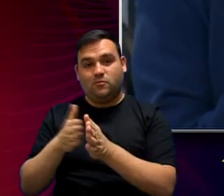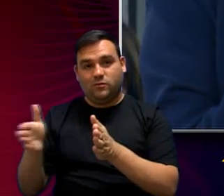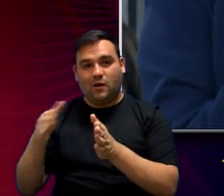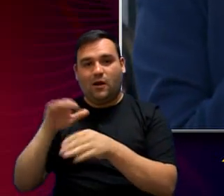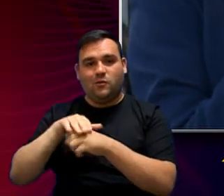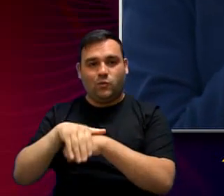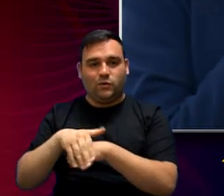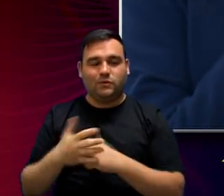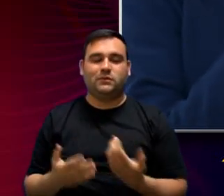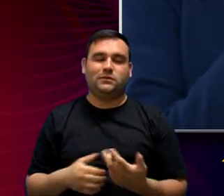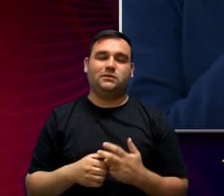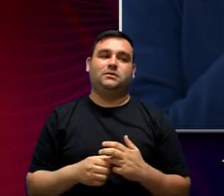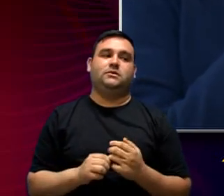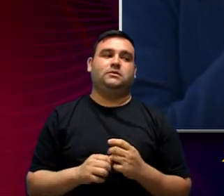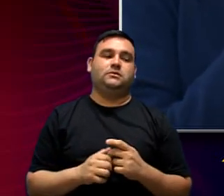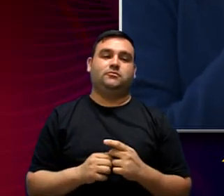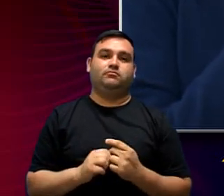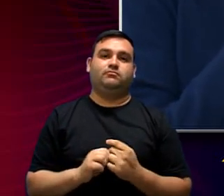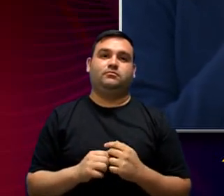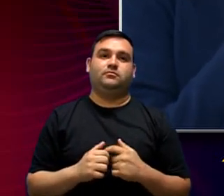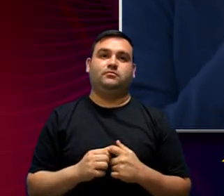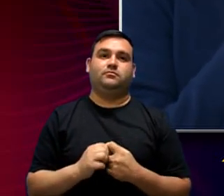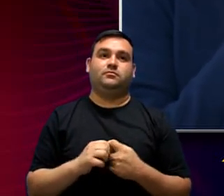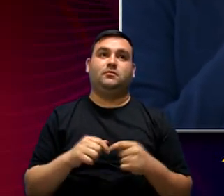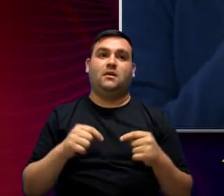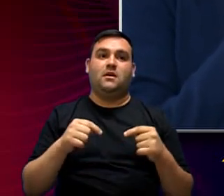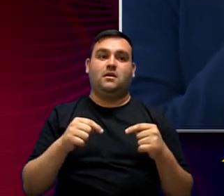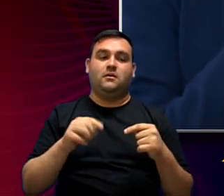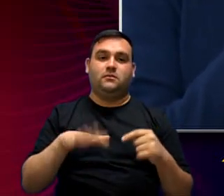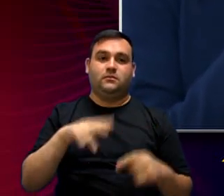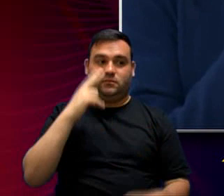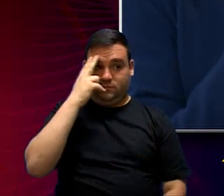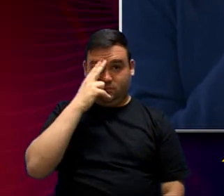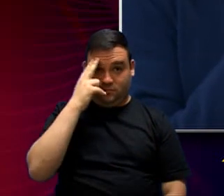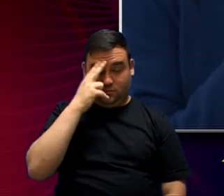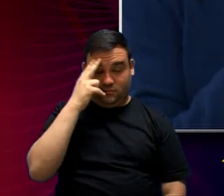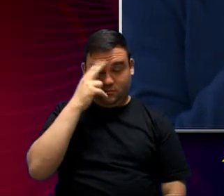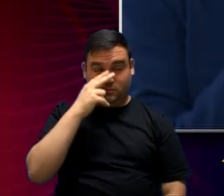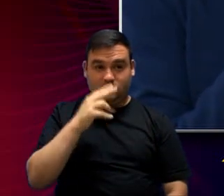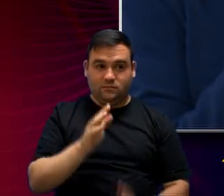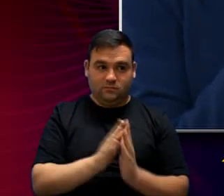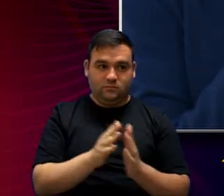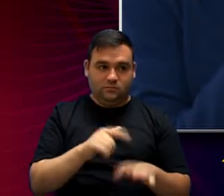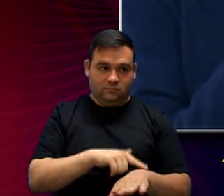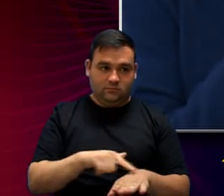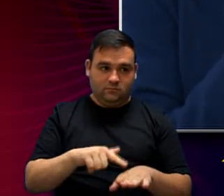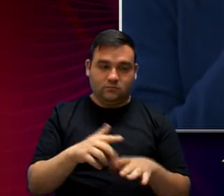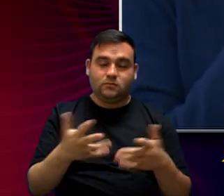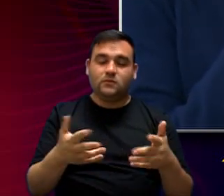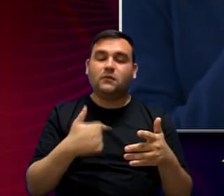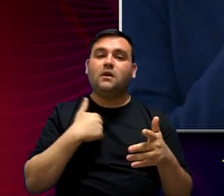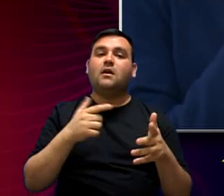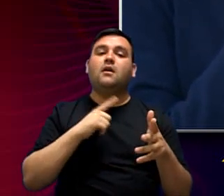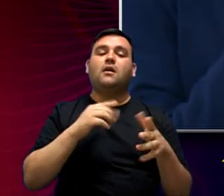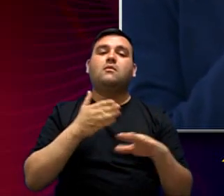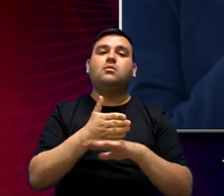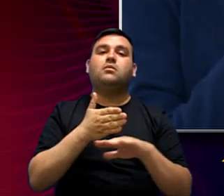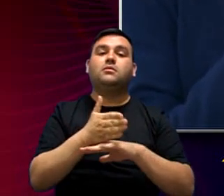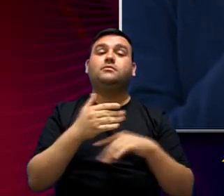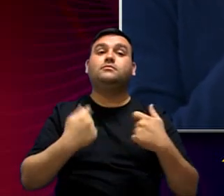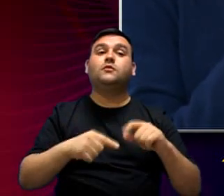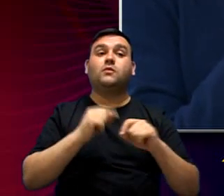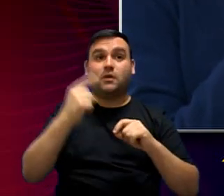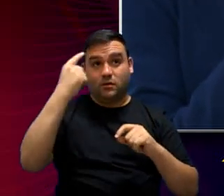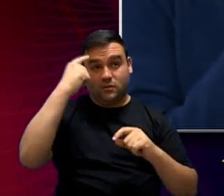noite. Aqui, vereador Irineu, por favor. A participação depende